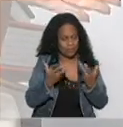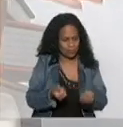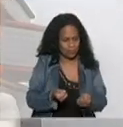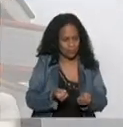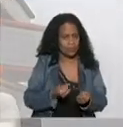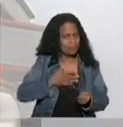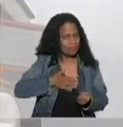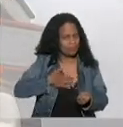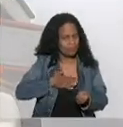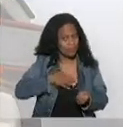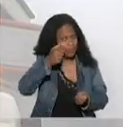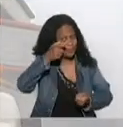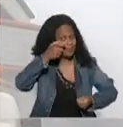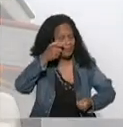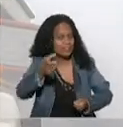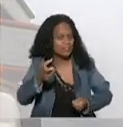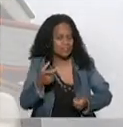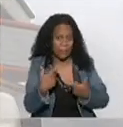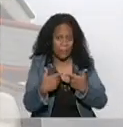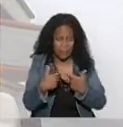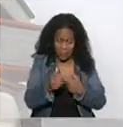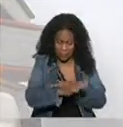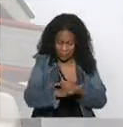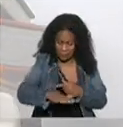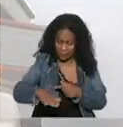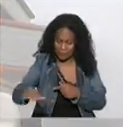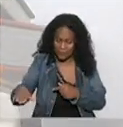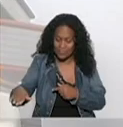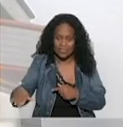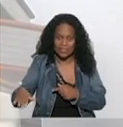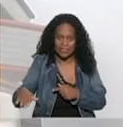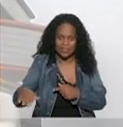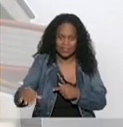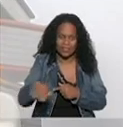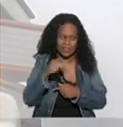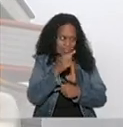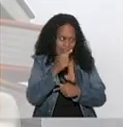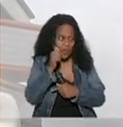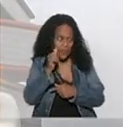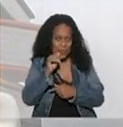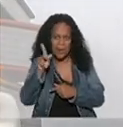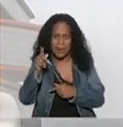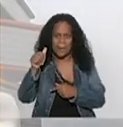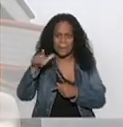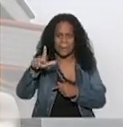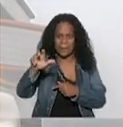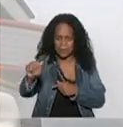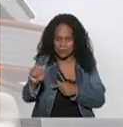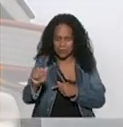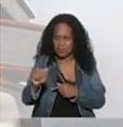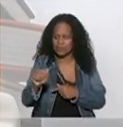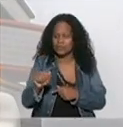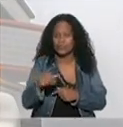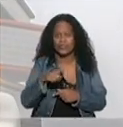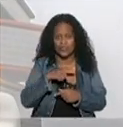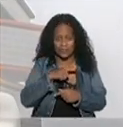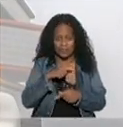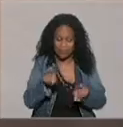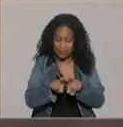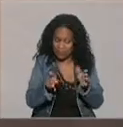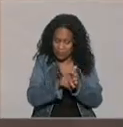Chicrin Zoré, até acabar o curso, ele continua sendo Chicrin Zoré. E ela falou, né,